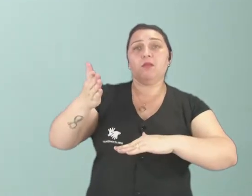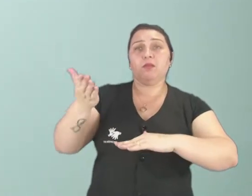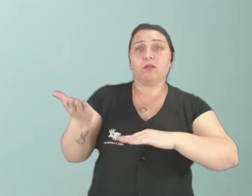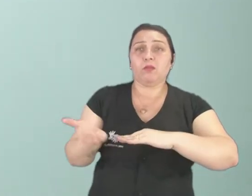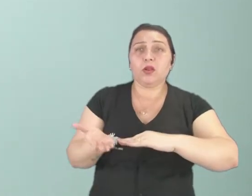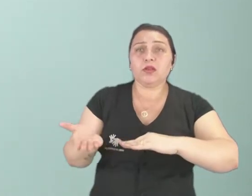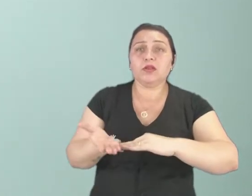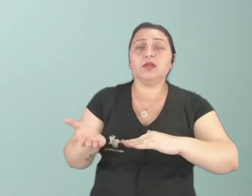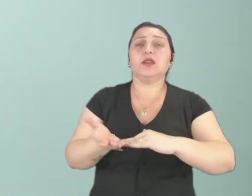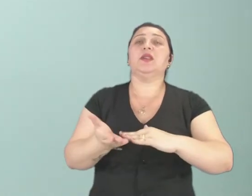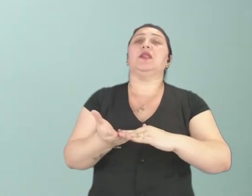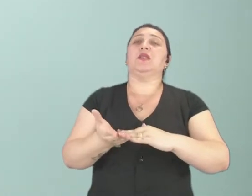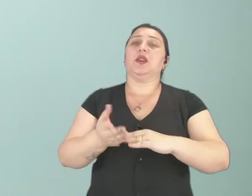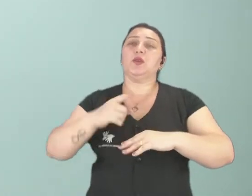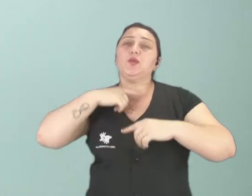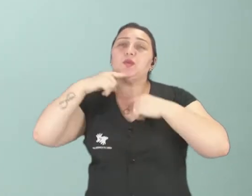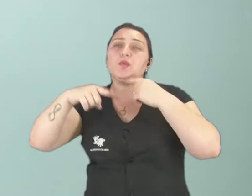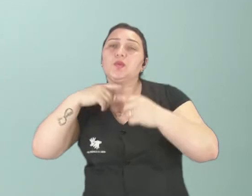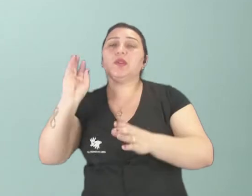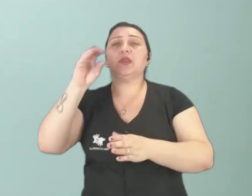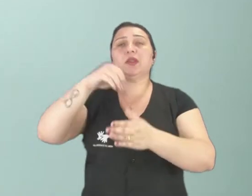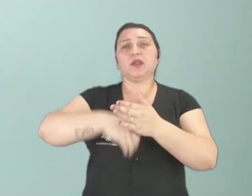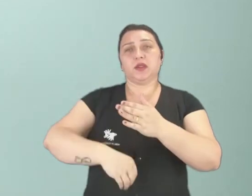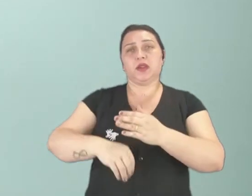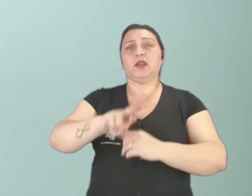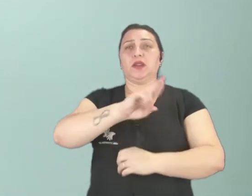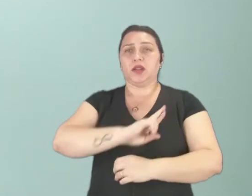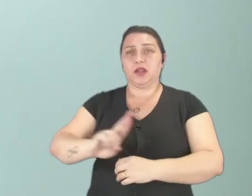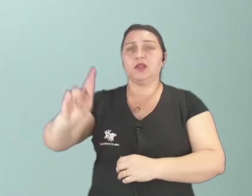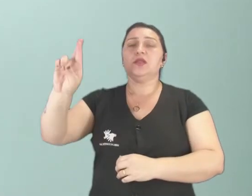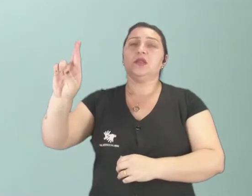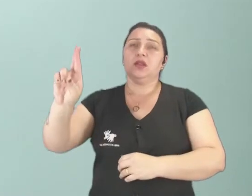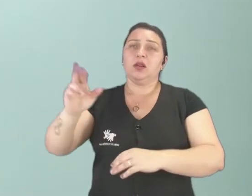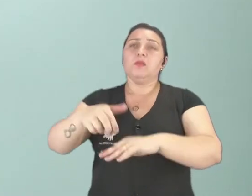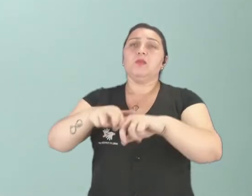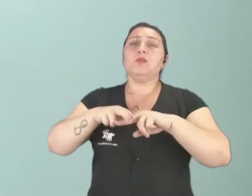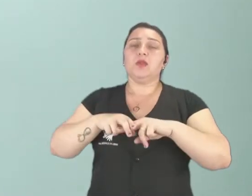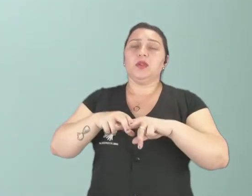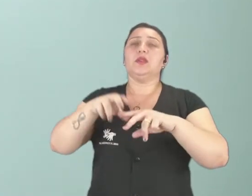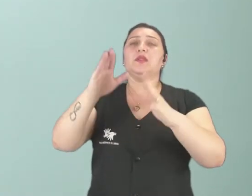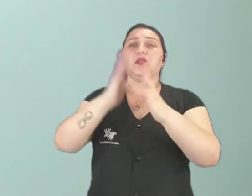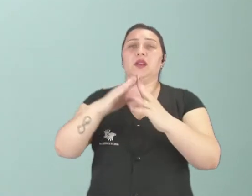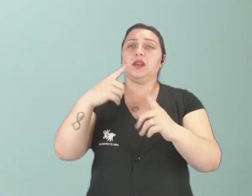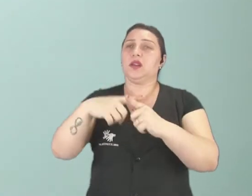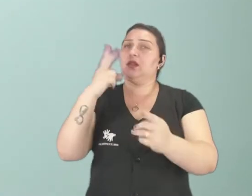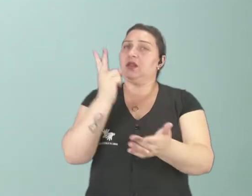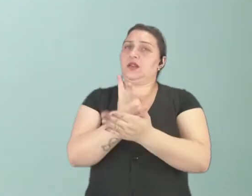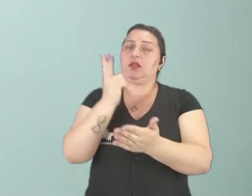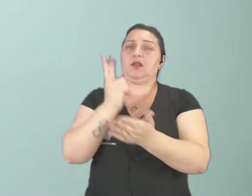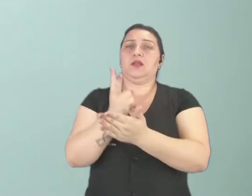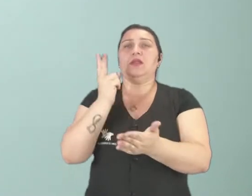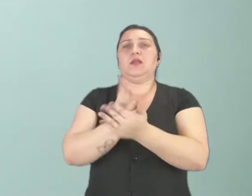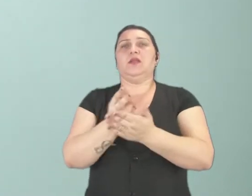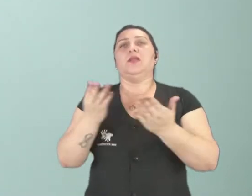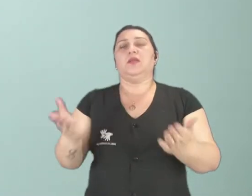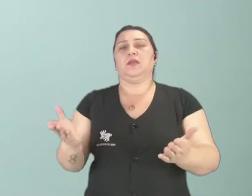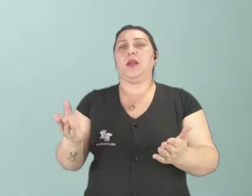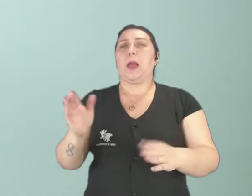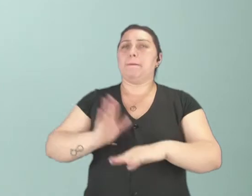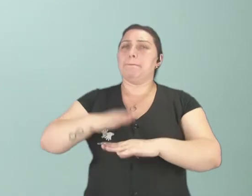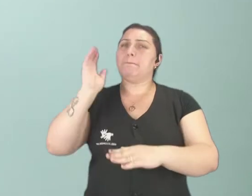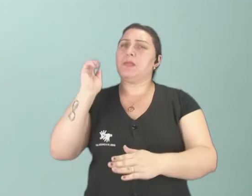isso gerou muitas dúvidas dentro do campo religioso. Por isso que a igreja sempre ela foi um pouco